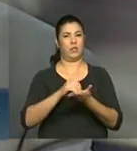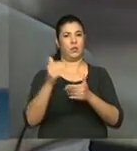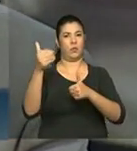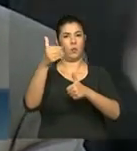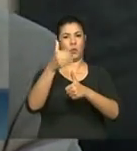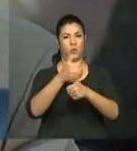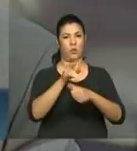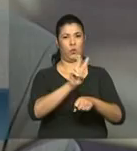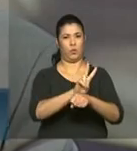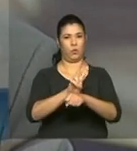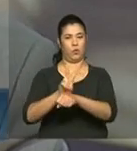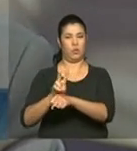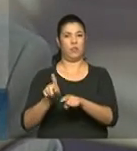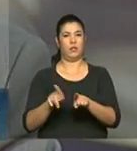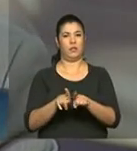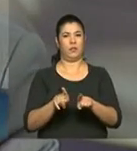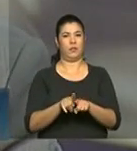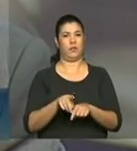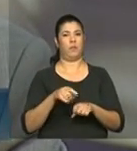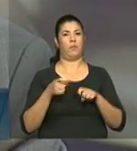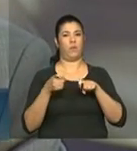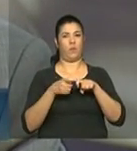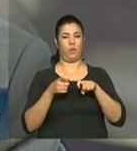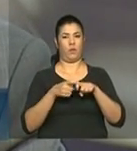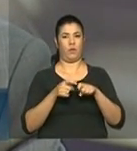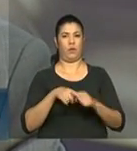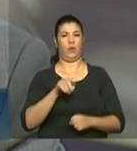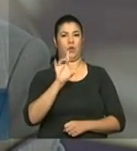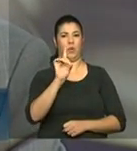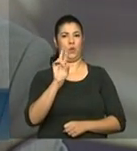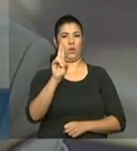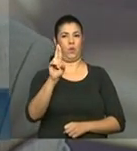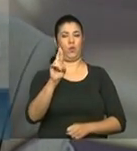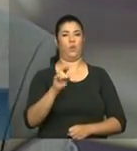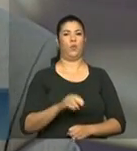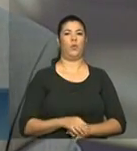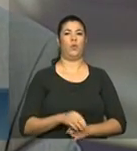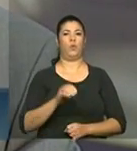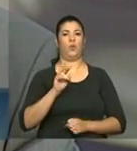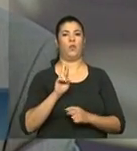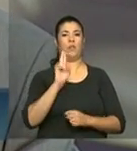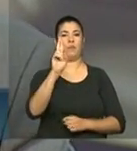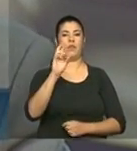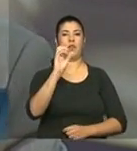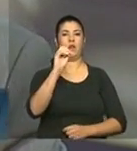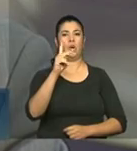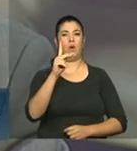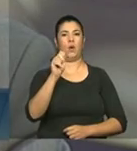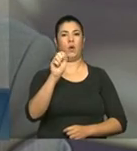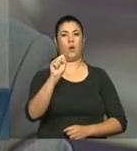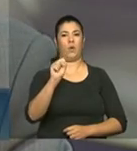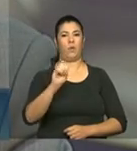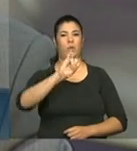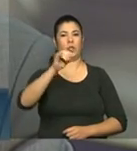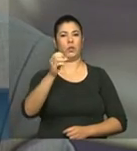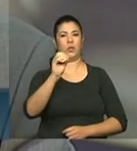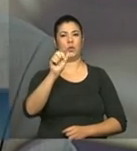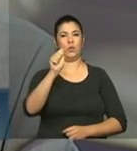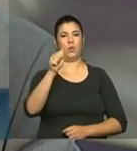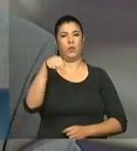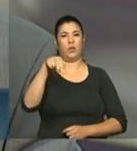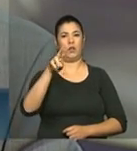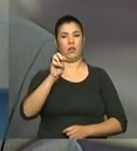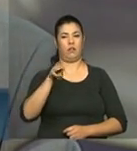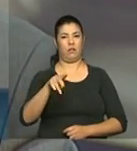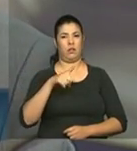substituta. Nós temos o Dr. Joaquim Molina, representante da OPAS, nossa grande parceira para inúmeras